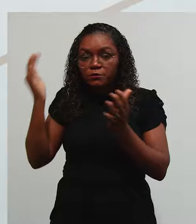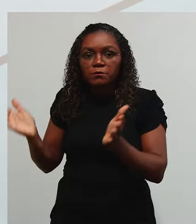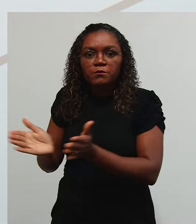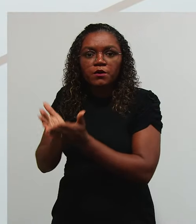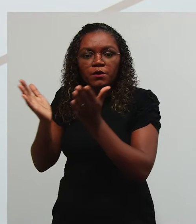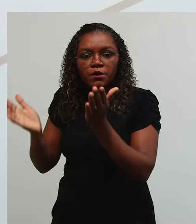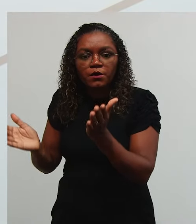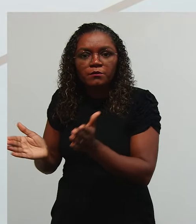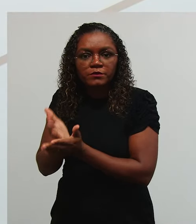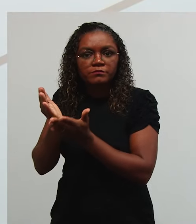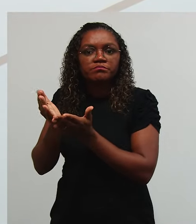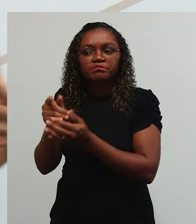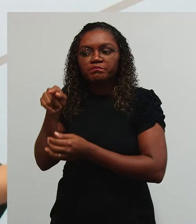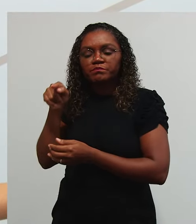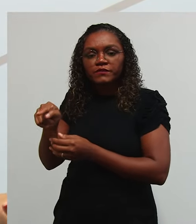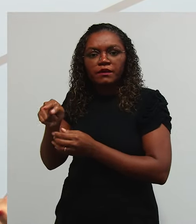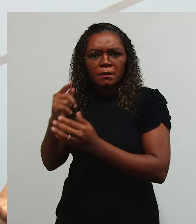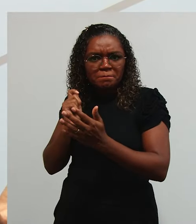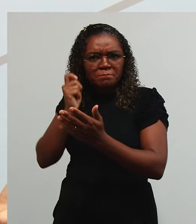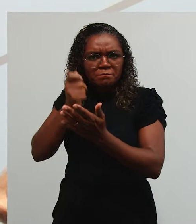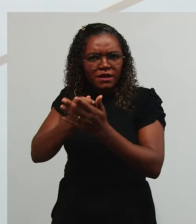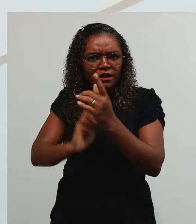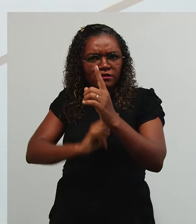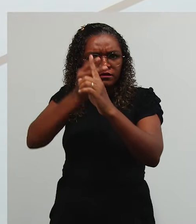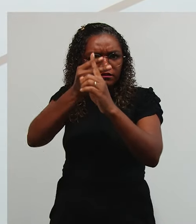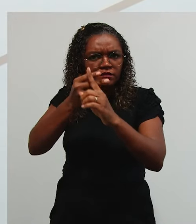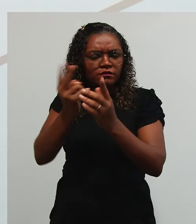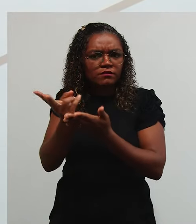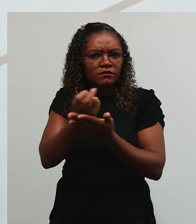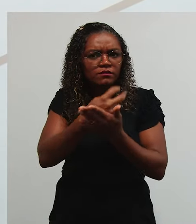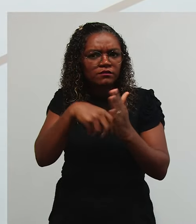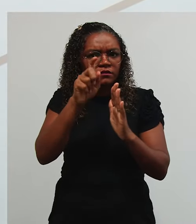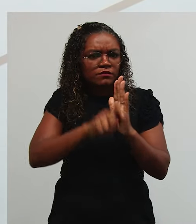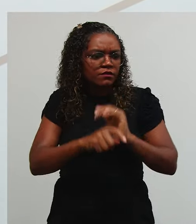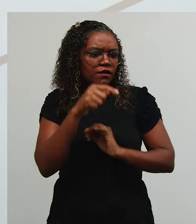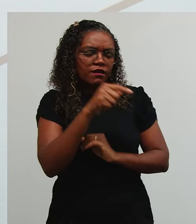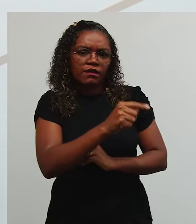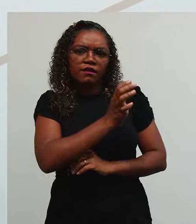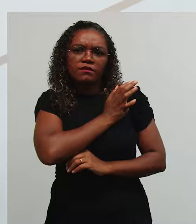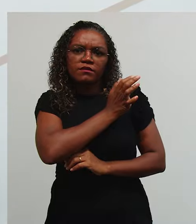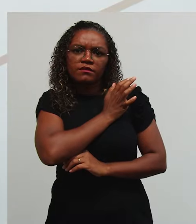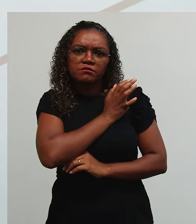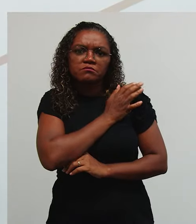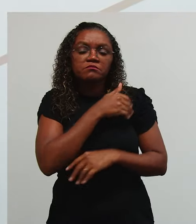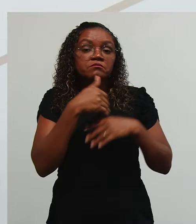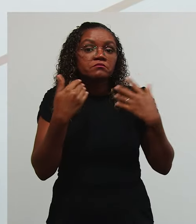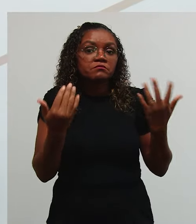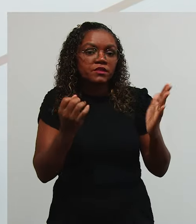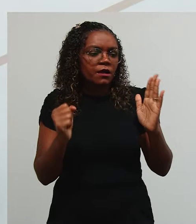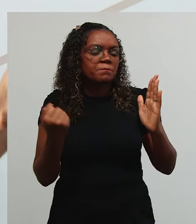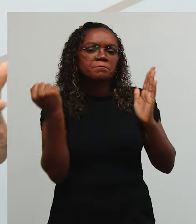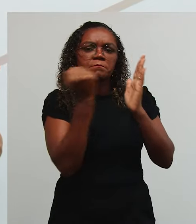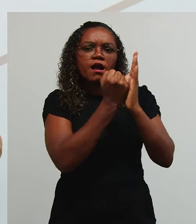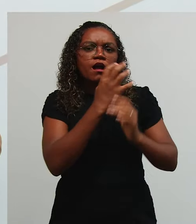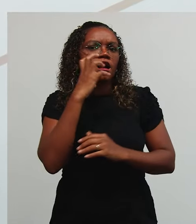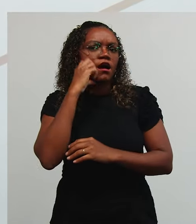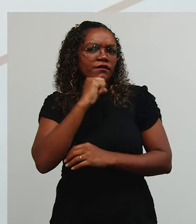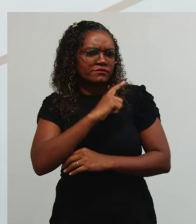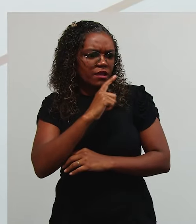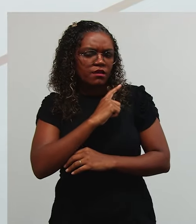pessoas pobres proporcionalmente pagarem a ainda mais tributo do que tem do que quem tem uma renda